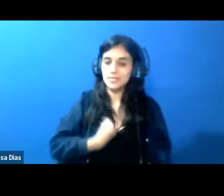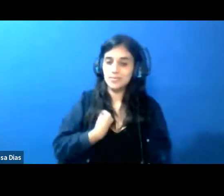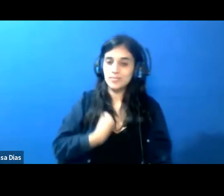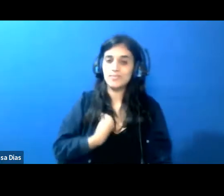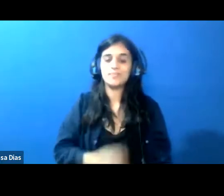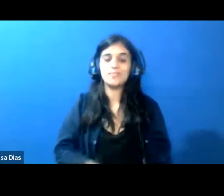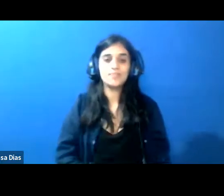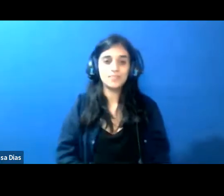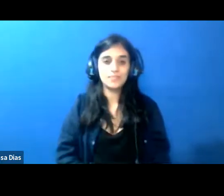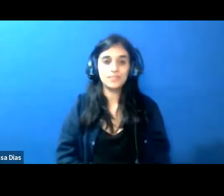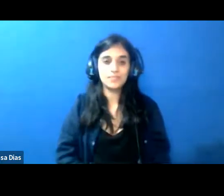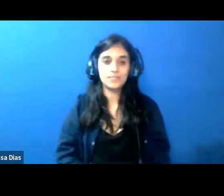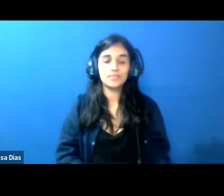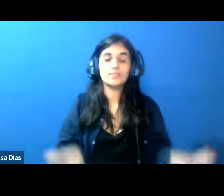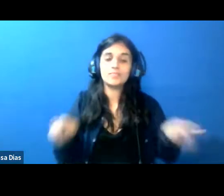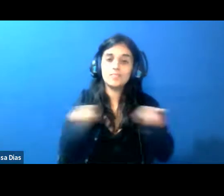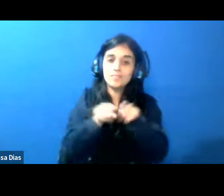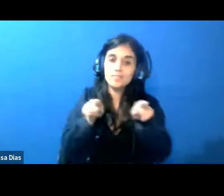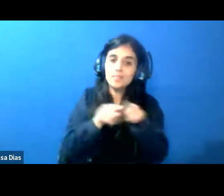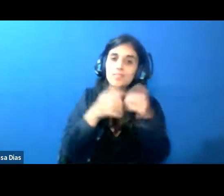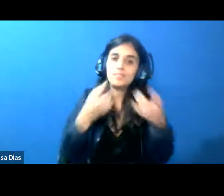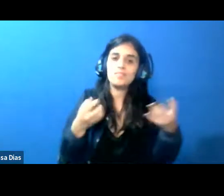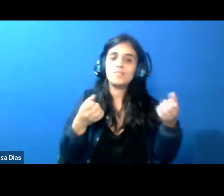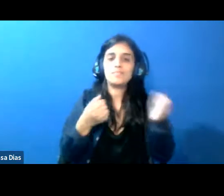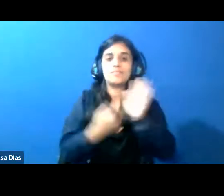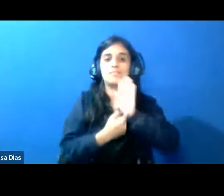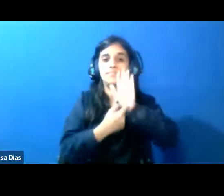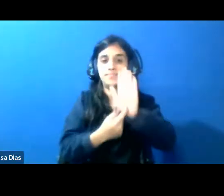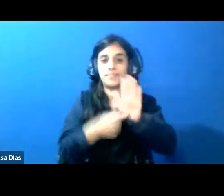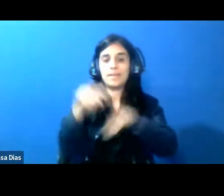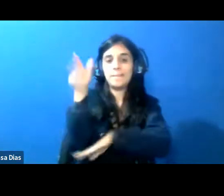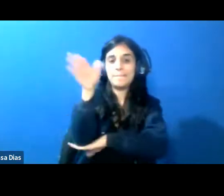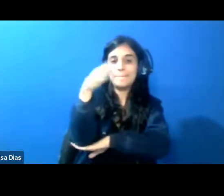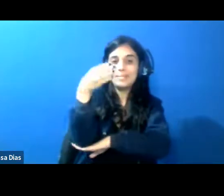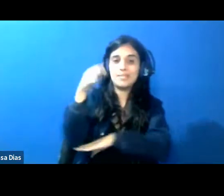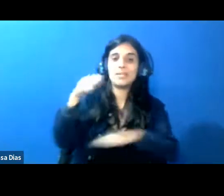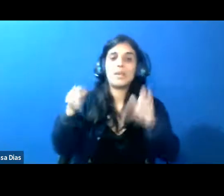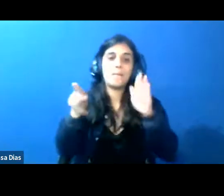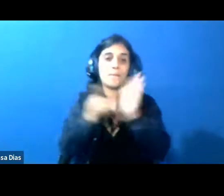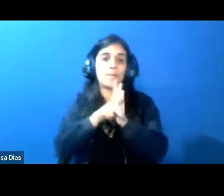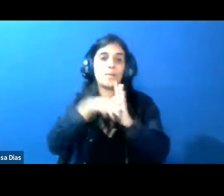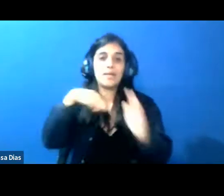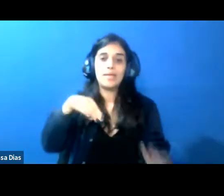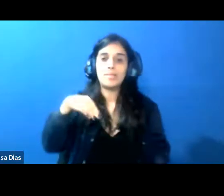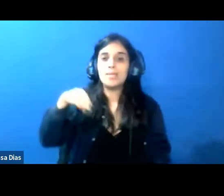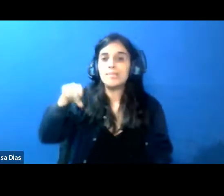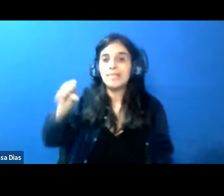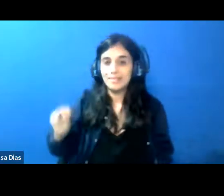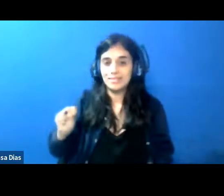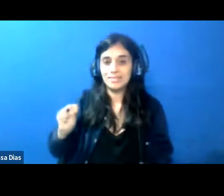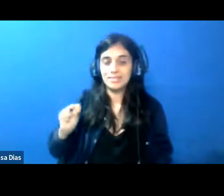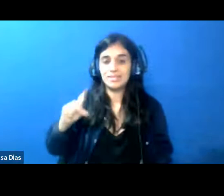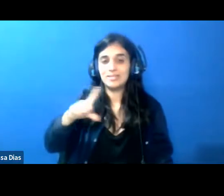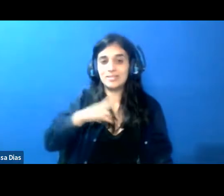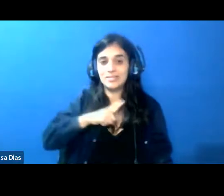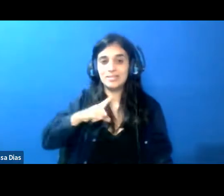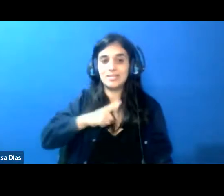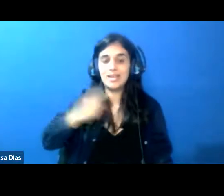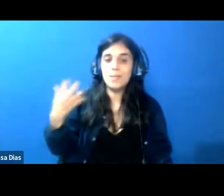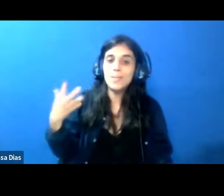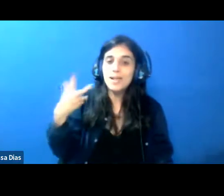faltar a nossa bandeira, a bandeira do MMC, acompanhada por essa bonita